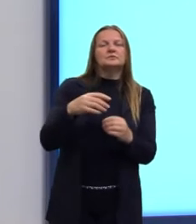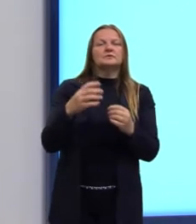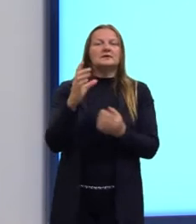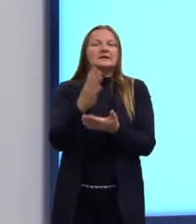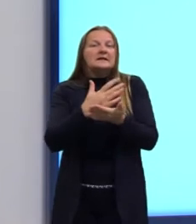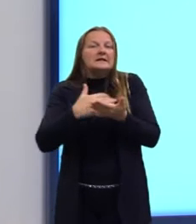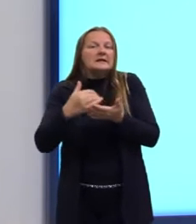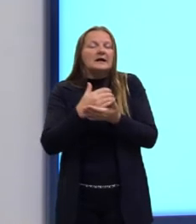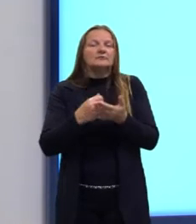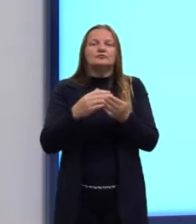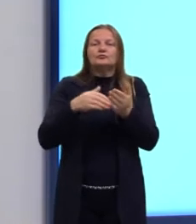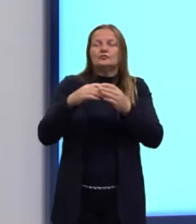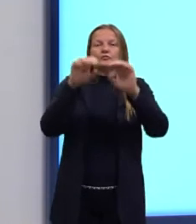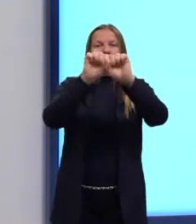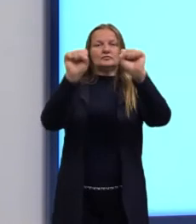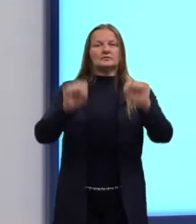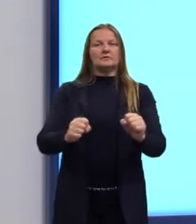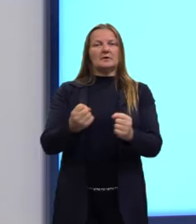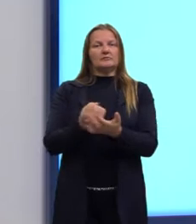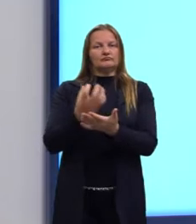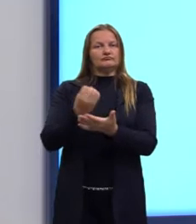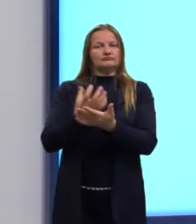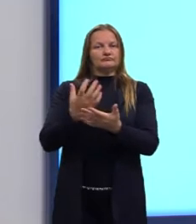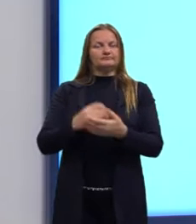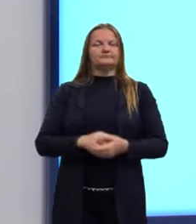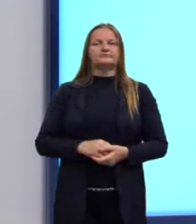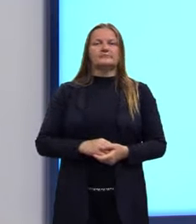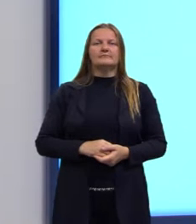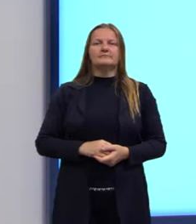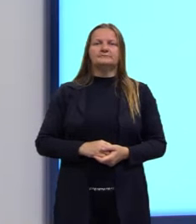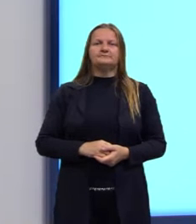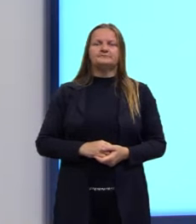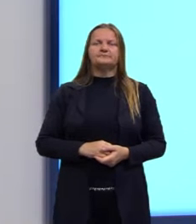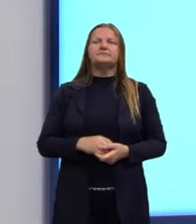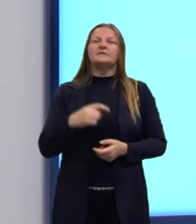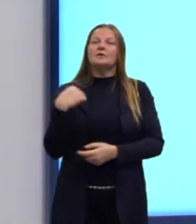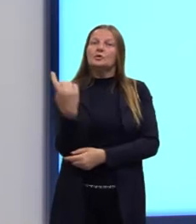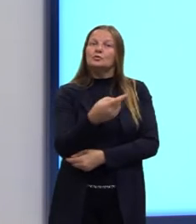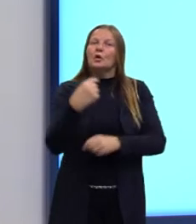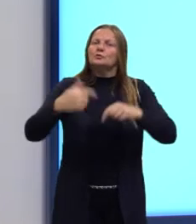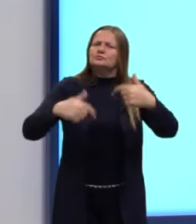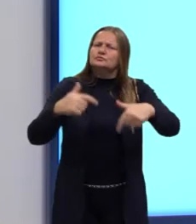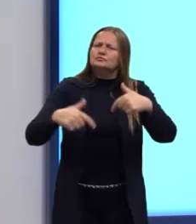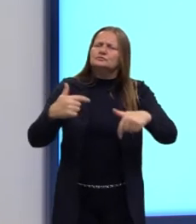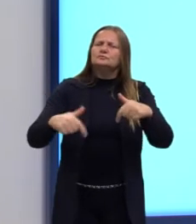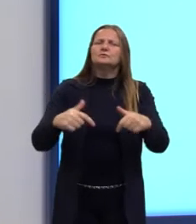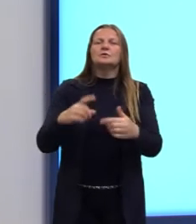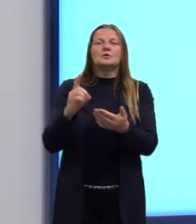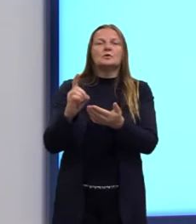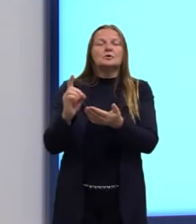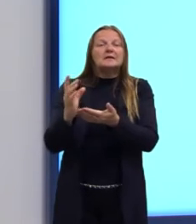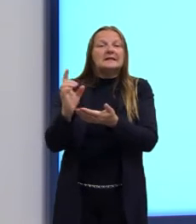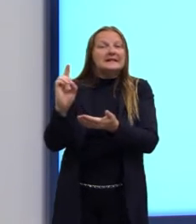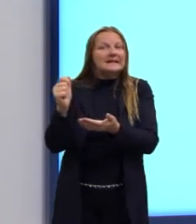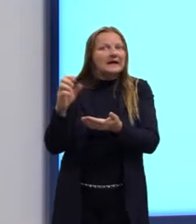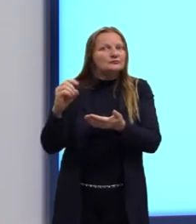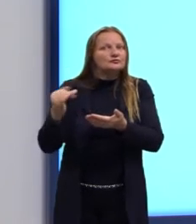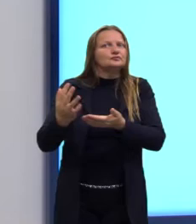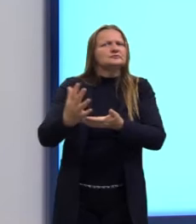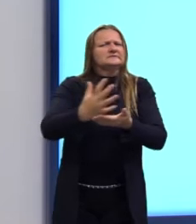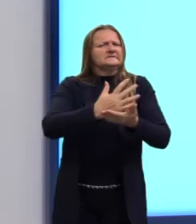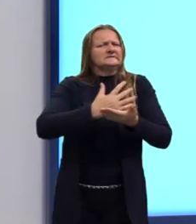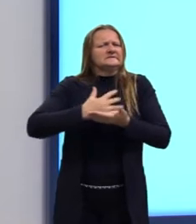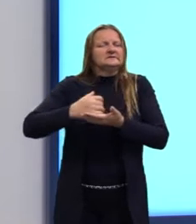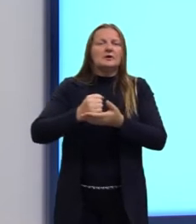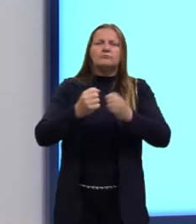de dados em um sistema eletrônico novamente quando nós trabalhamos né com dados ali muito grandes